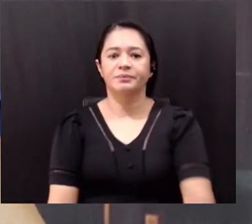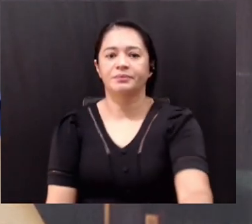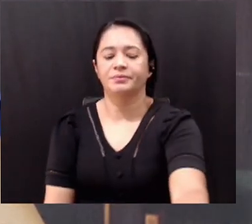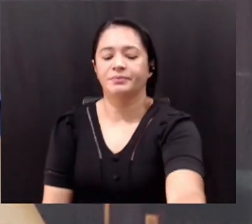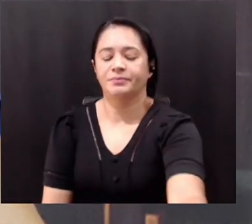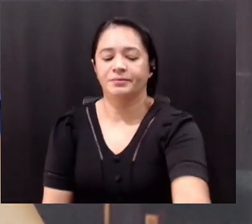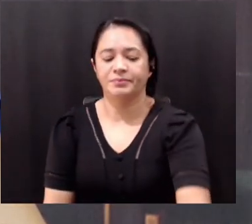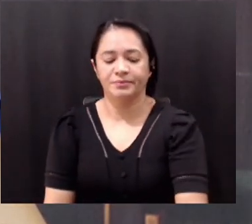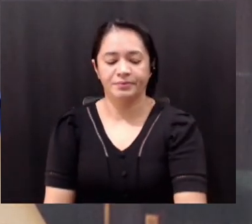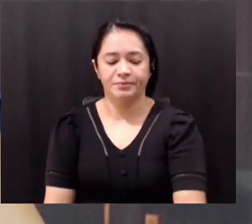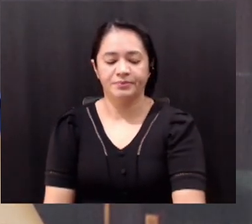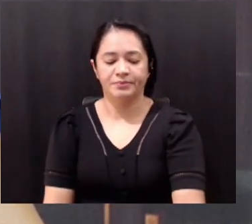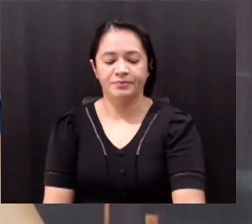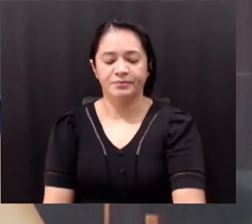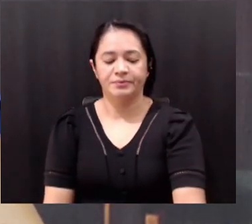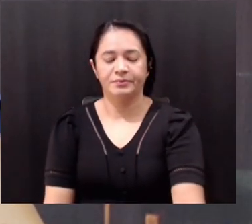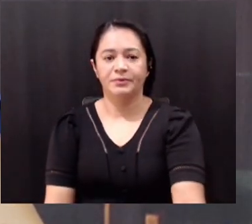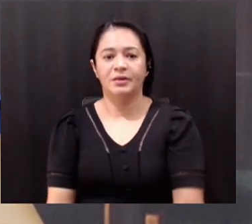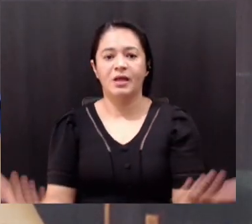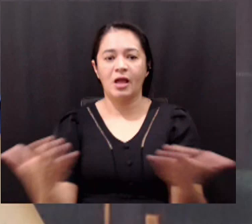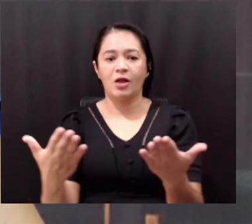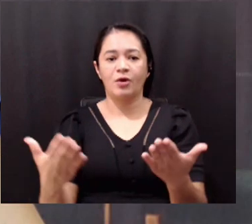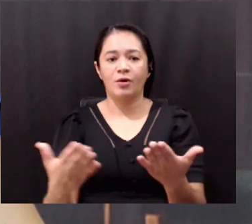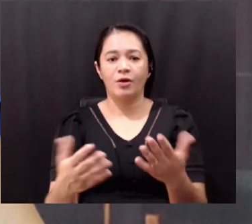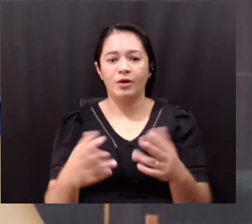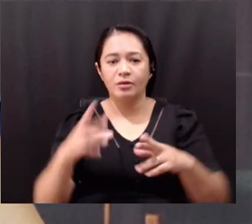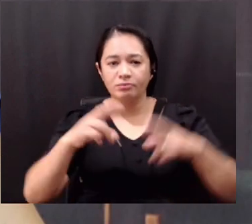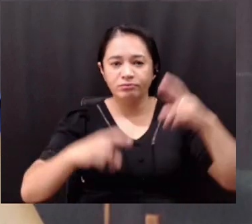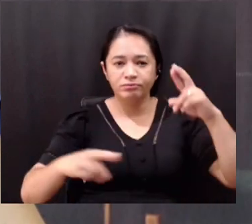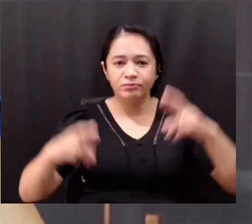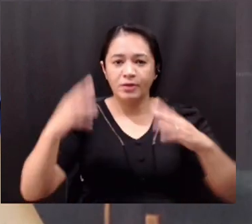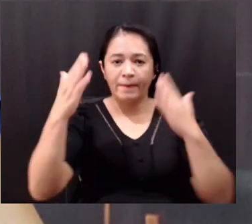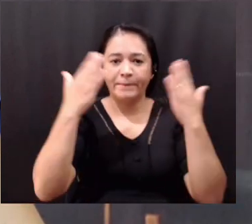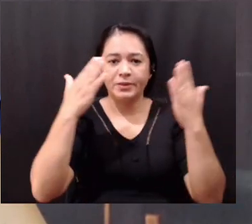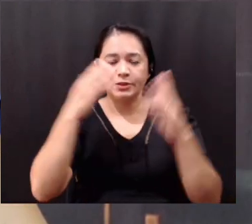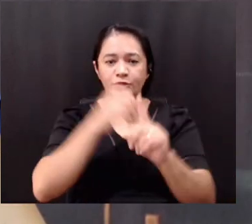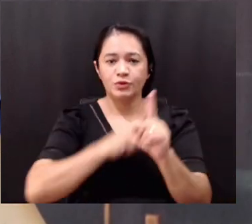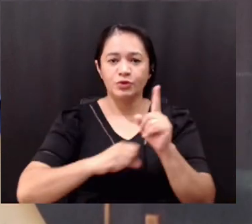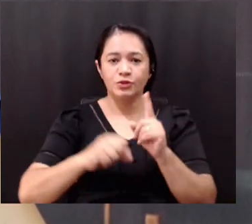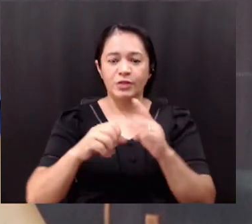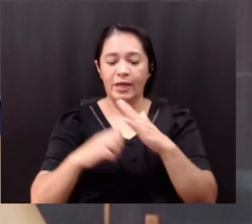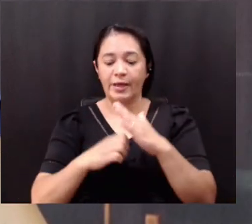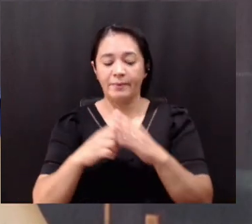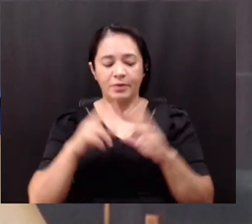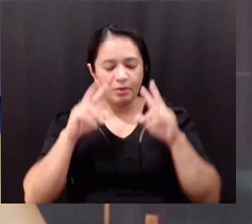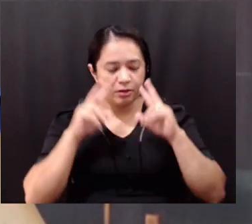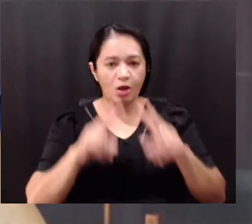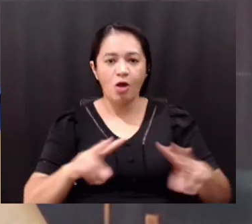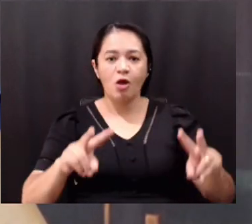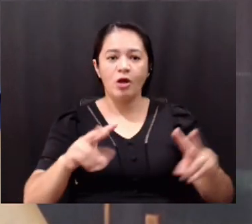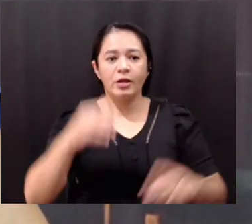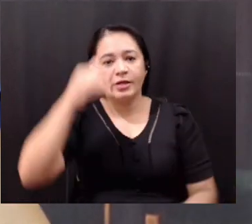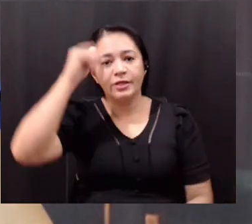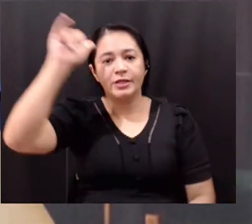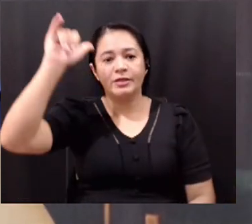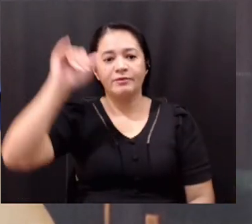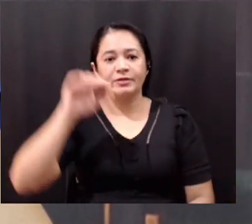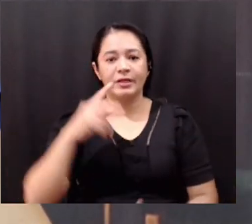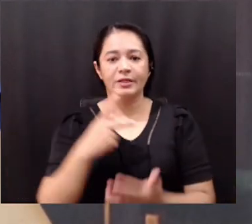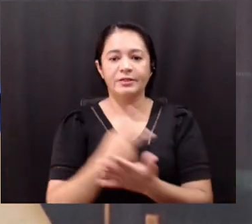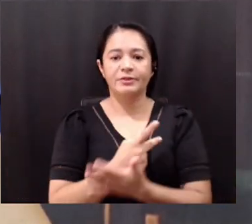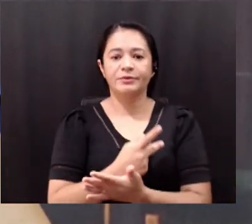riscos psicossociais obrigue as empresas a olhar para isso e prevenir esse tipo de situação. Então, a empresa, para ela,